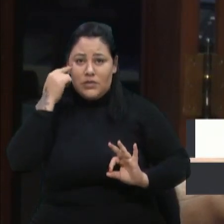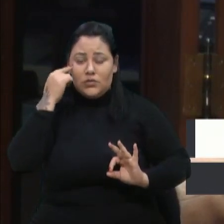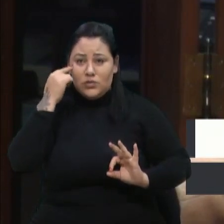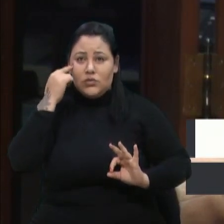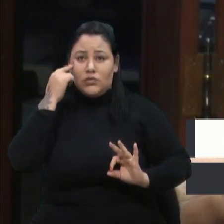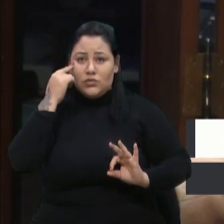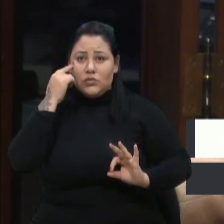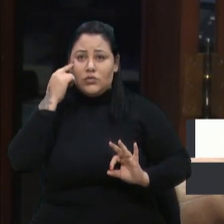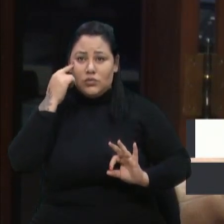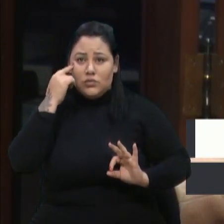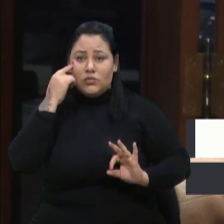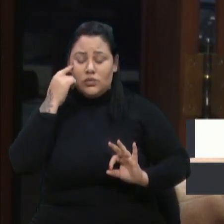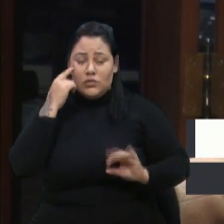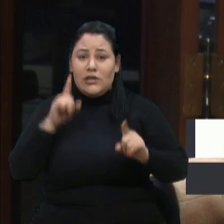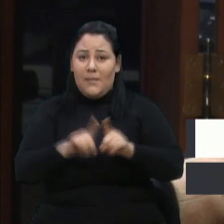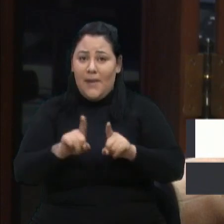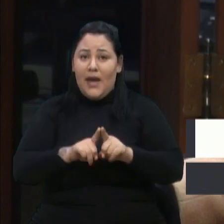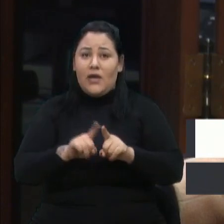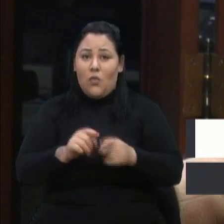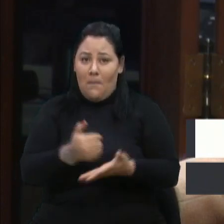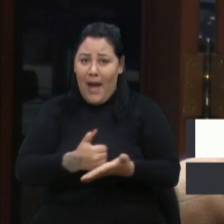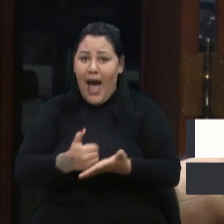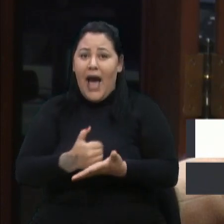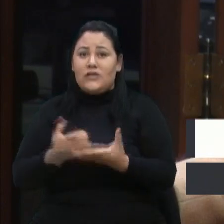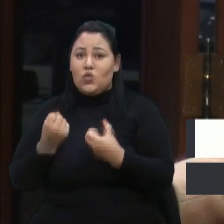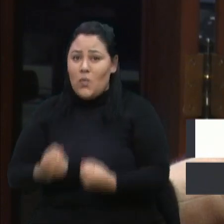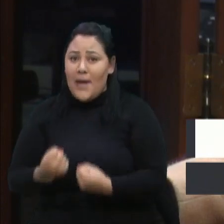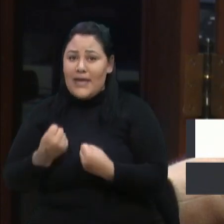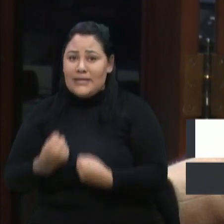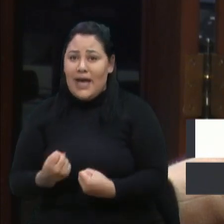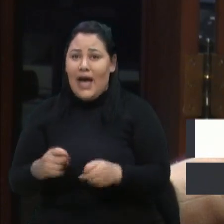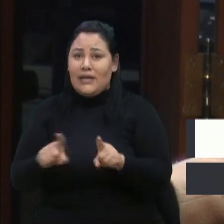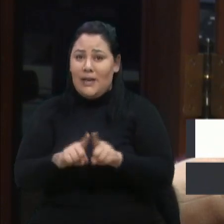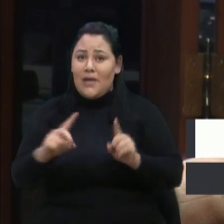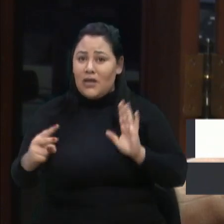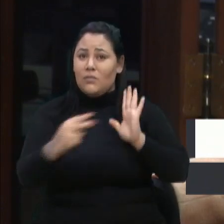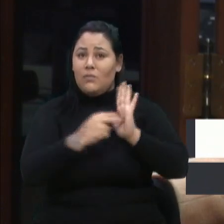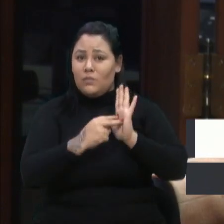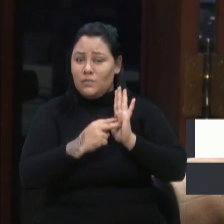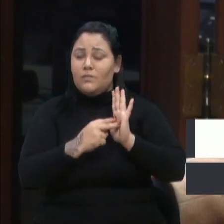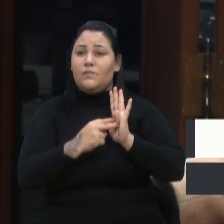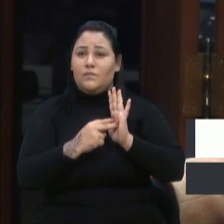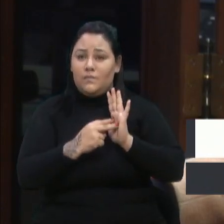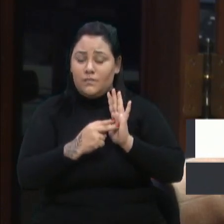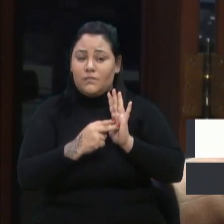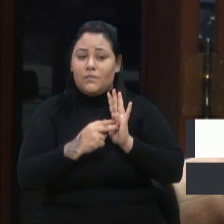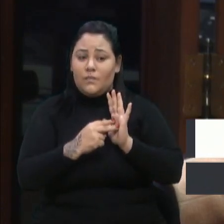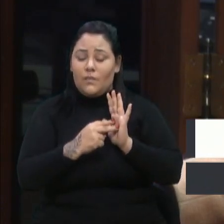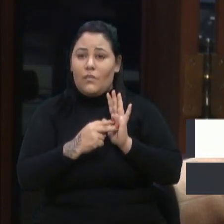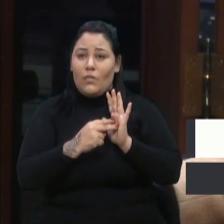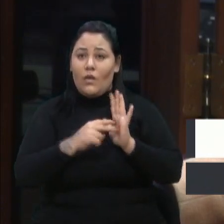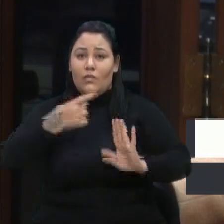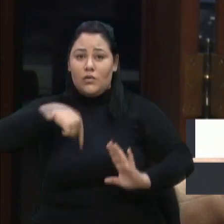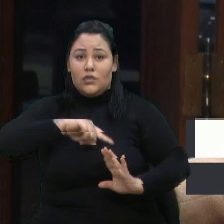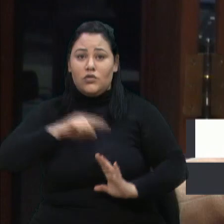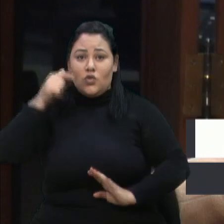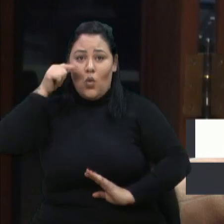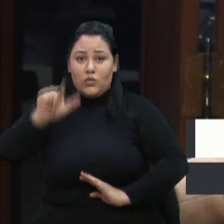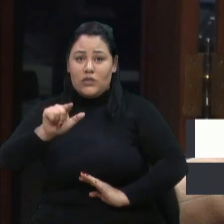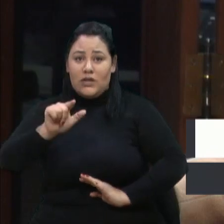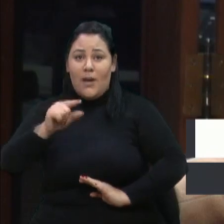a média complexidade, pensando a atenção básica, para que a gente